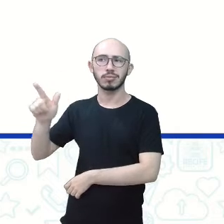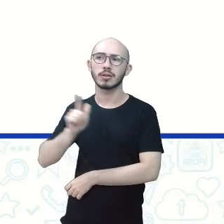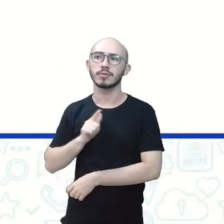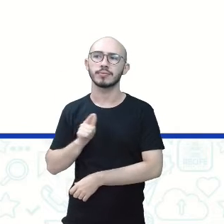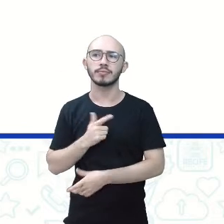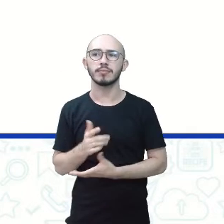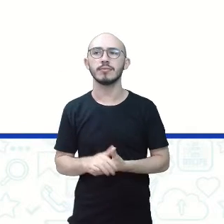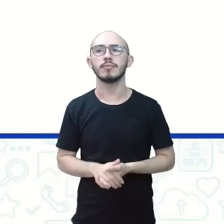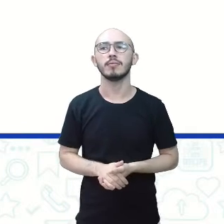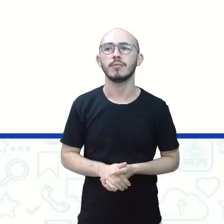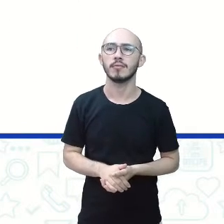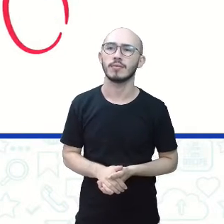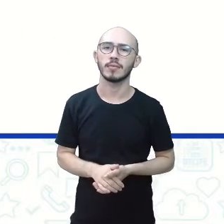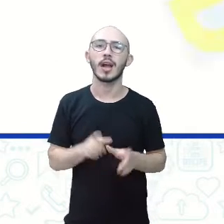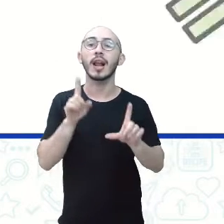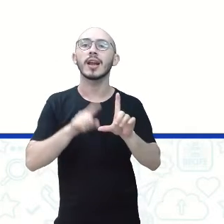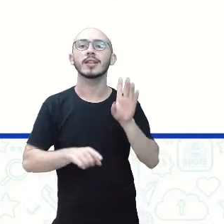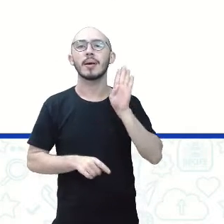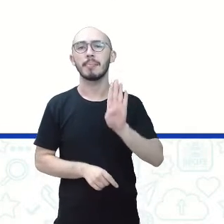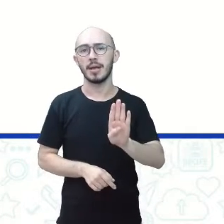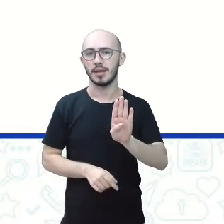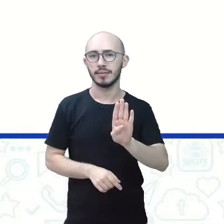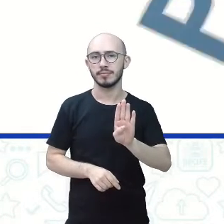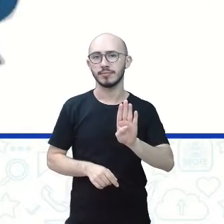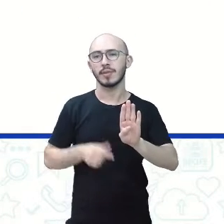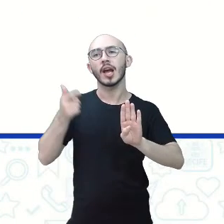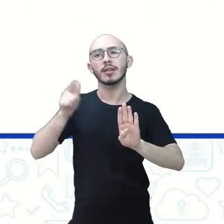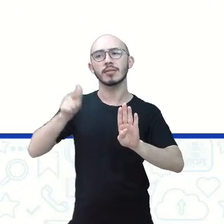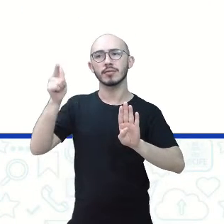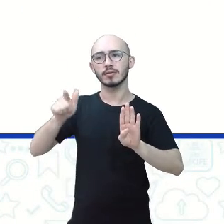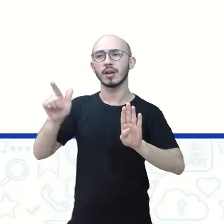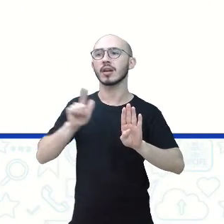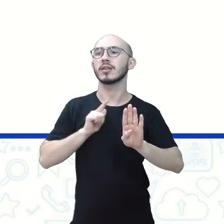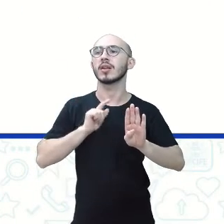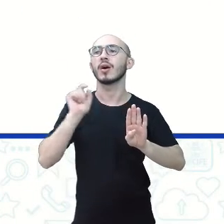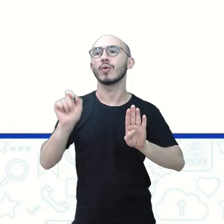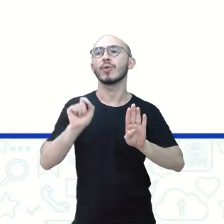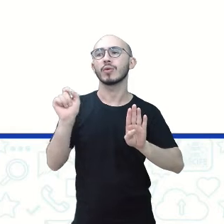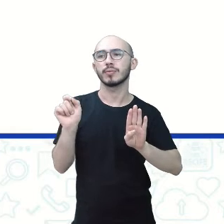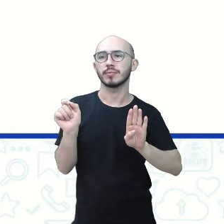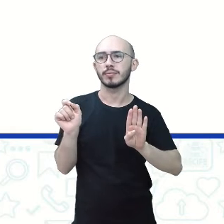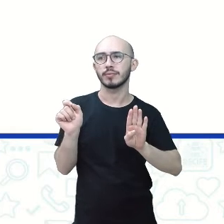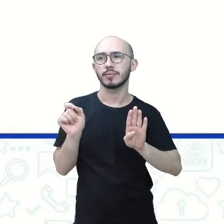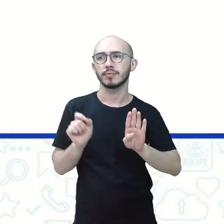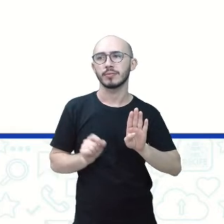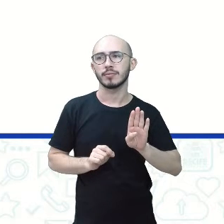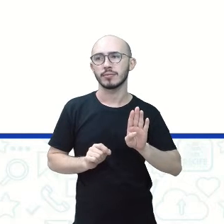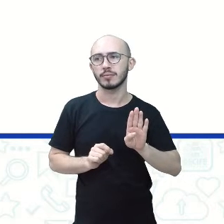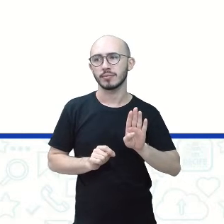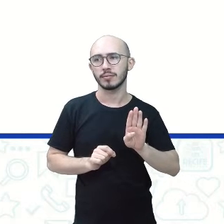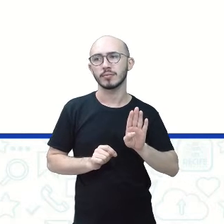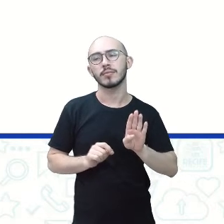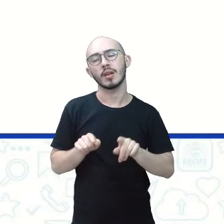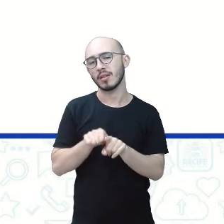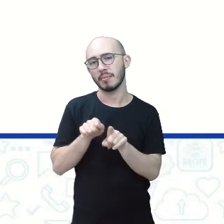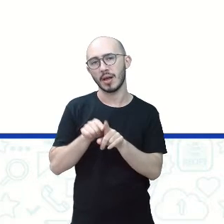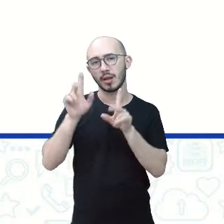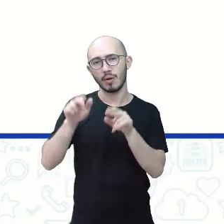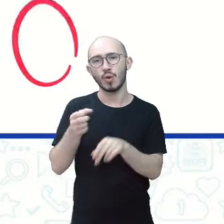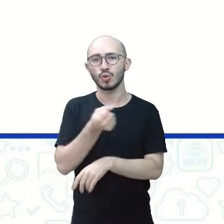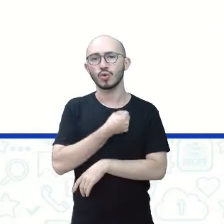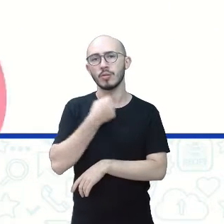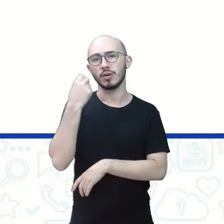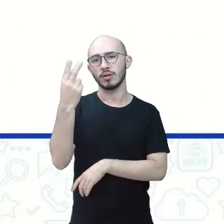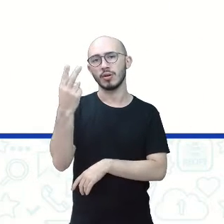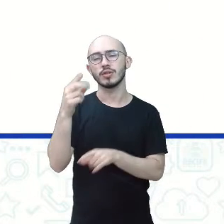apareceu o Bzinho, que vai ser esse número que vai se repetir. A gente tem aqui a nomenclatura da base para o 2 e para o 3, que seriam